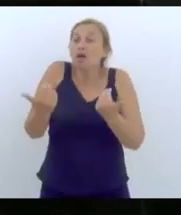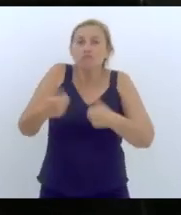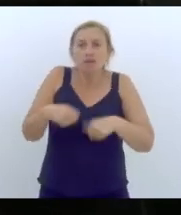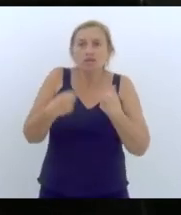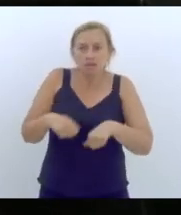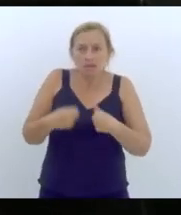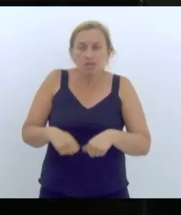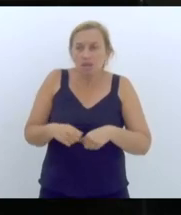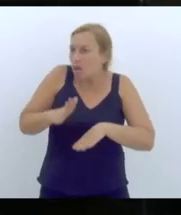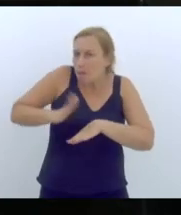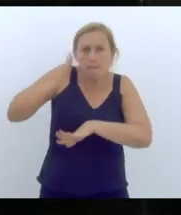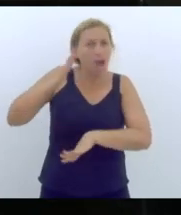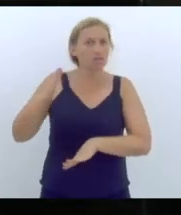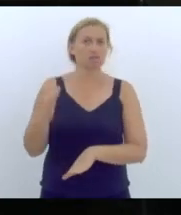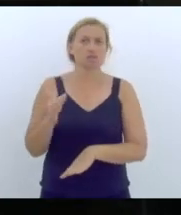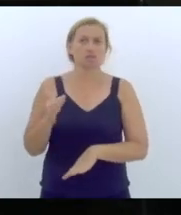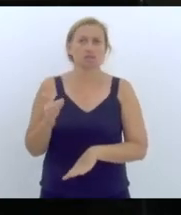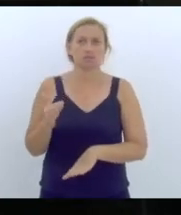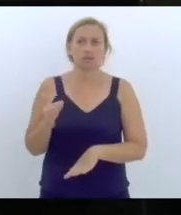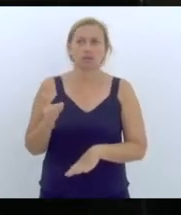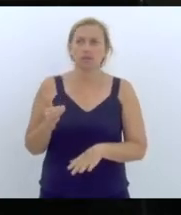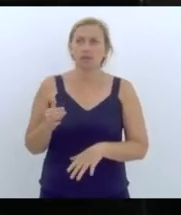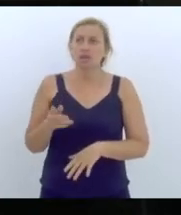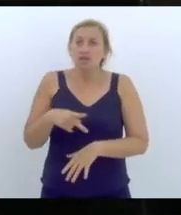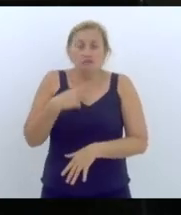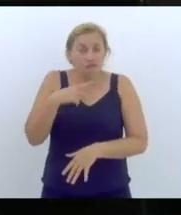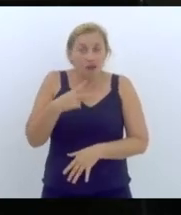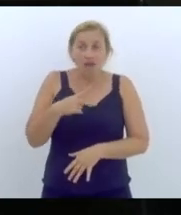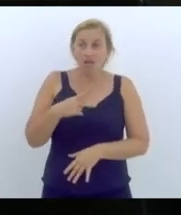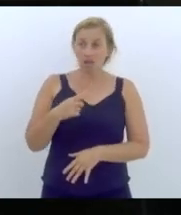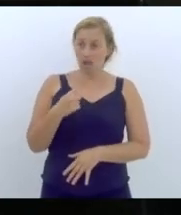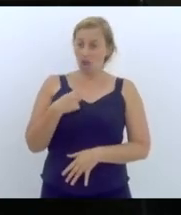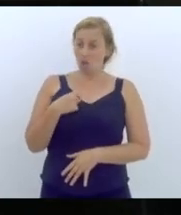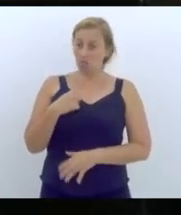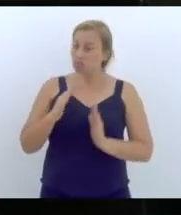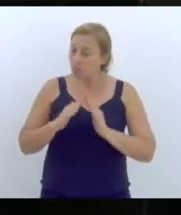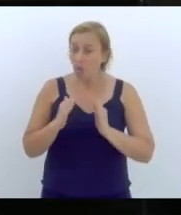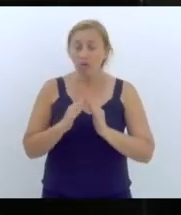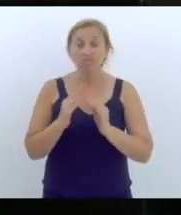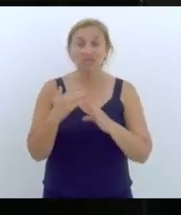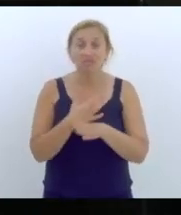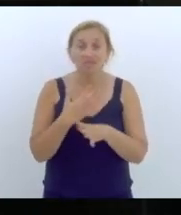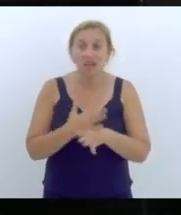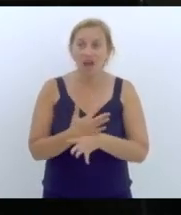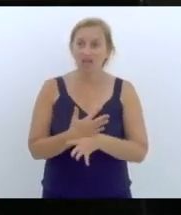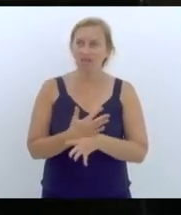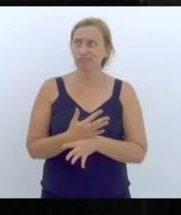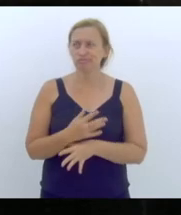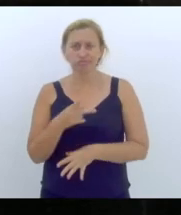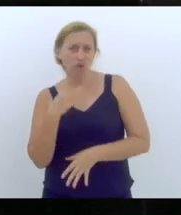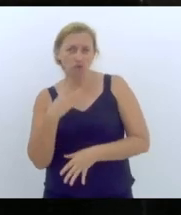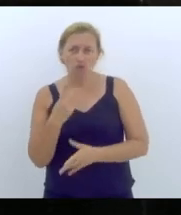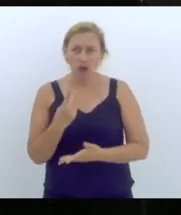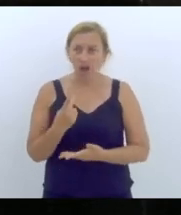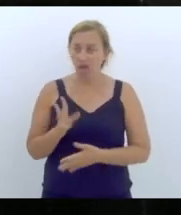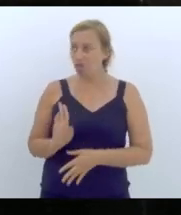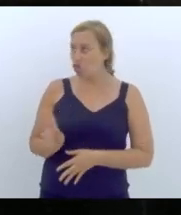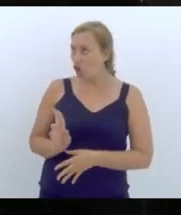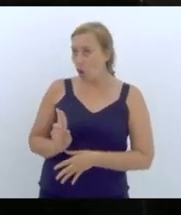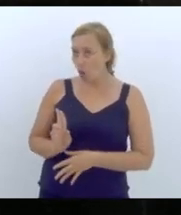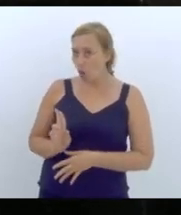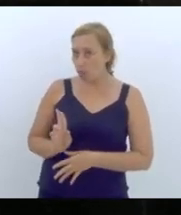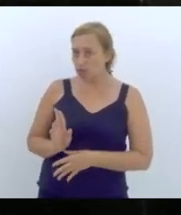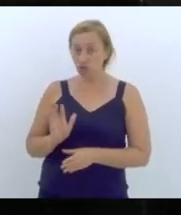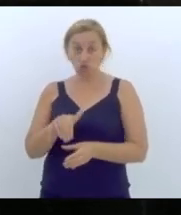precisa ser muito maior. E aqui falo enquanto morador da cidade. Não falo aqui em nome